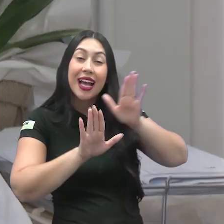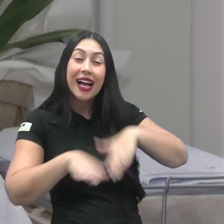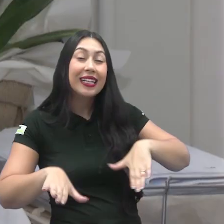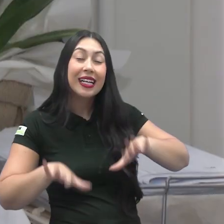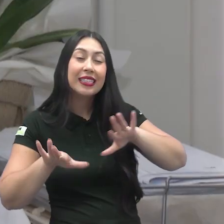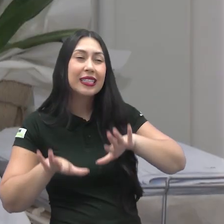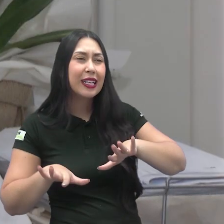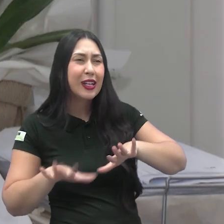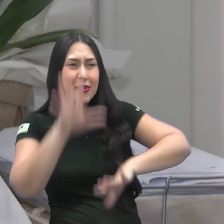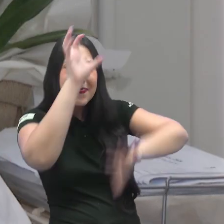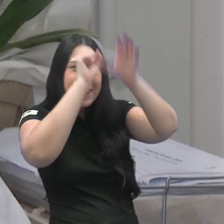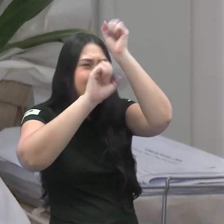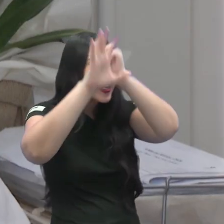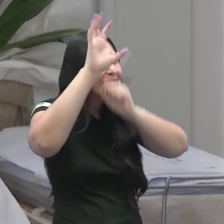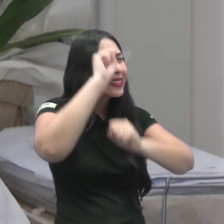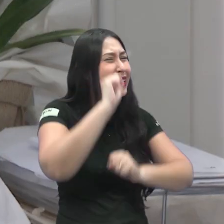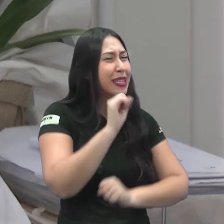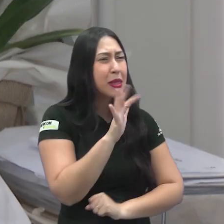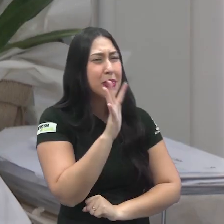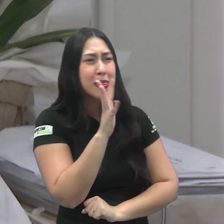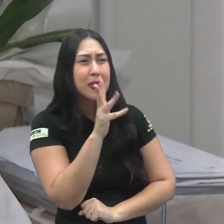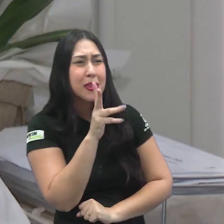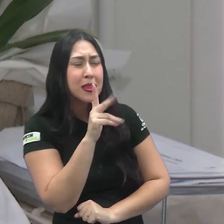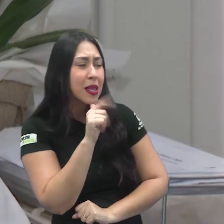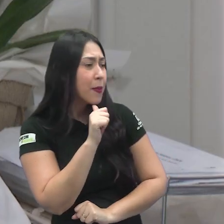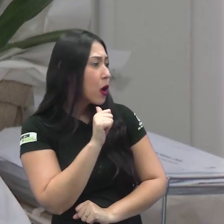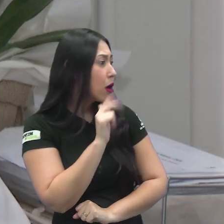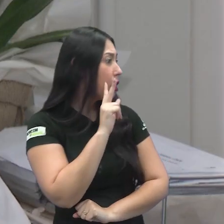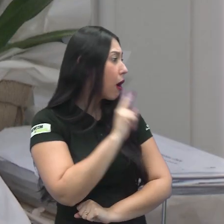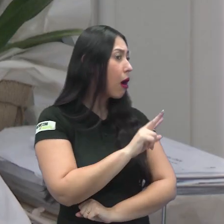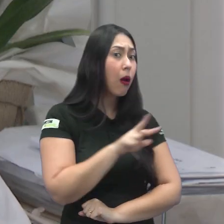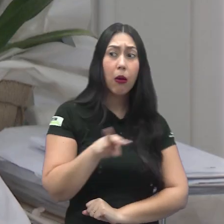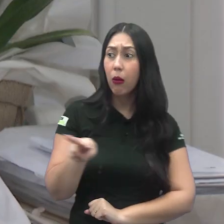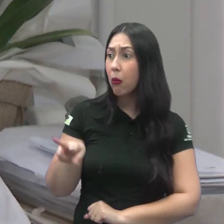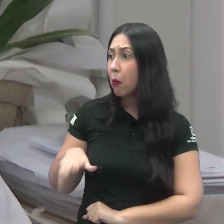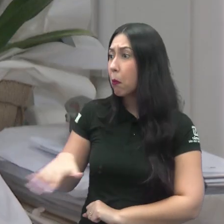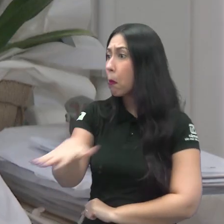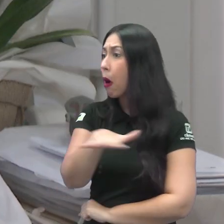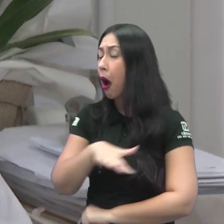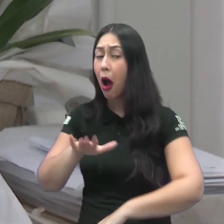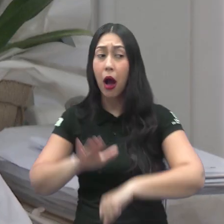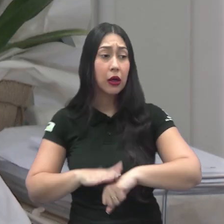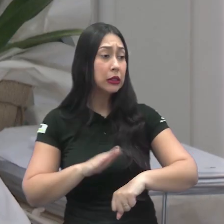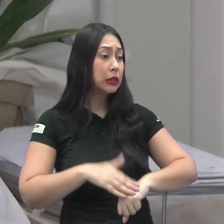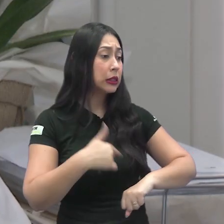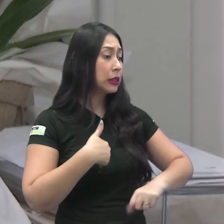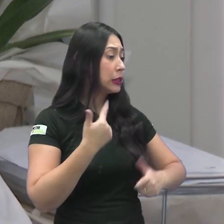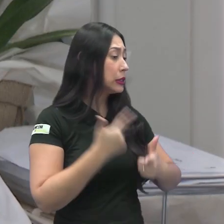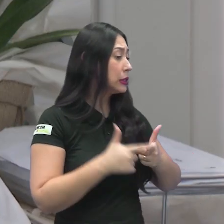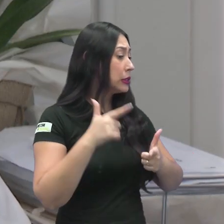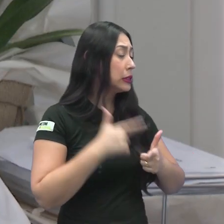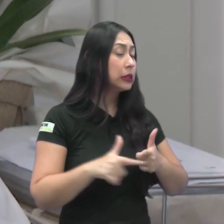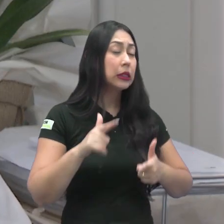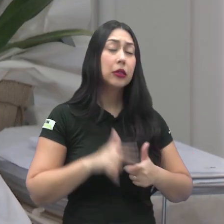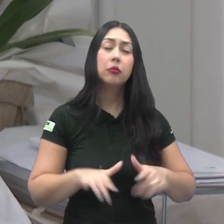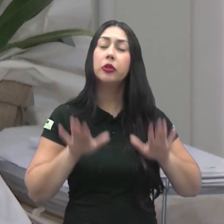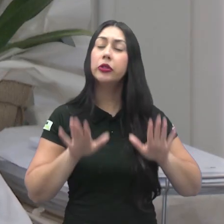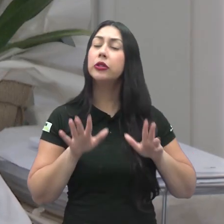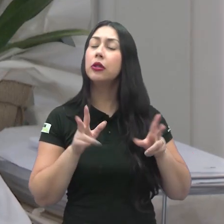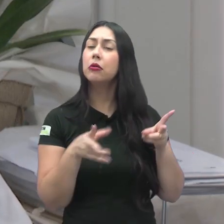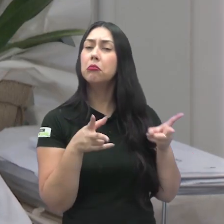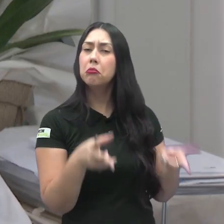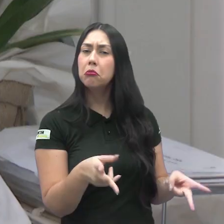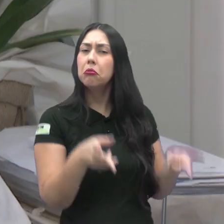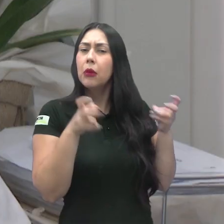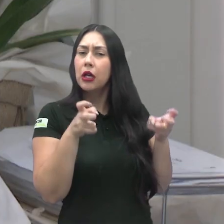comportamento. Porque ela muitas vezes não consegue acompanhar o que os colegas estão fazendo, por conta dessa dificuldade na visão.